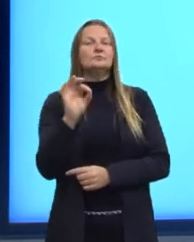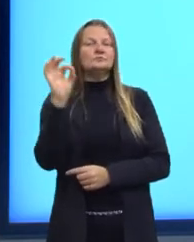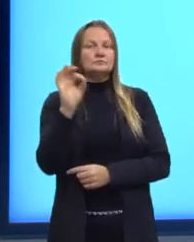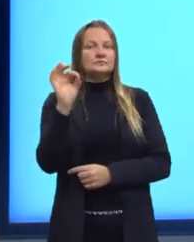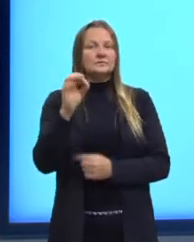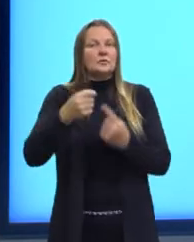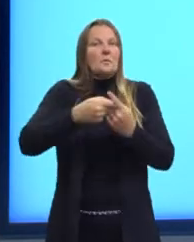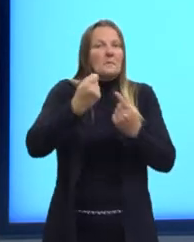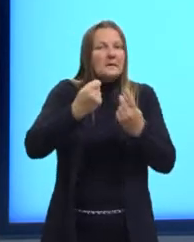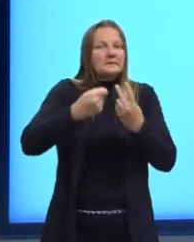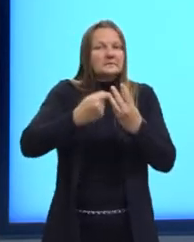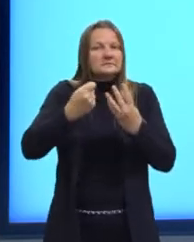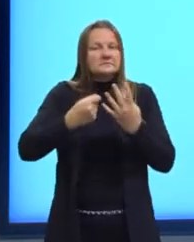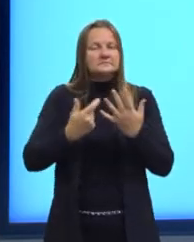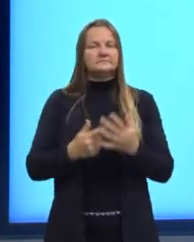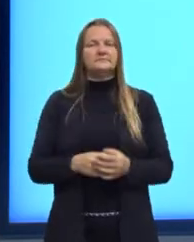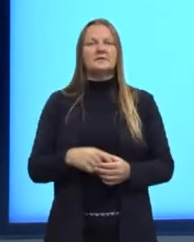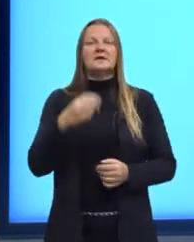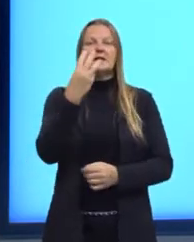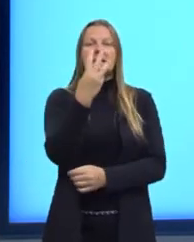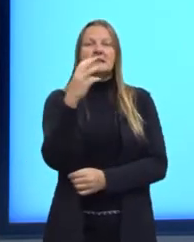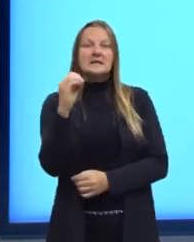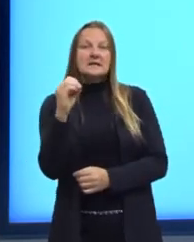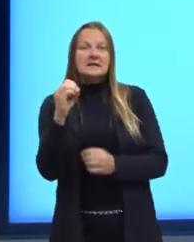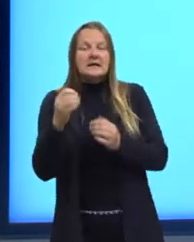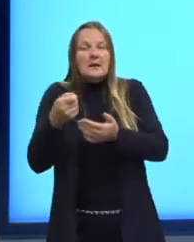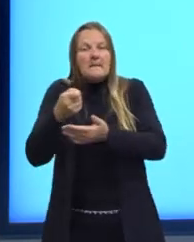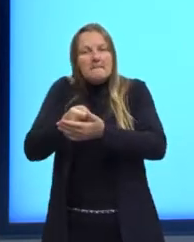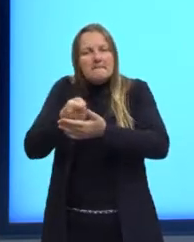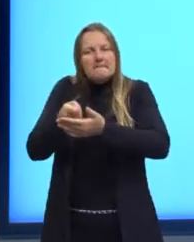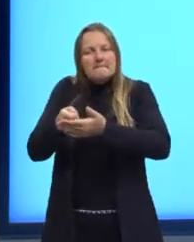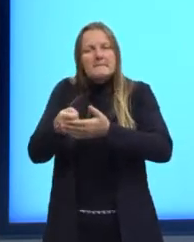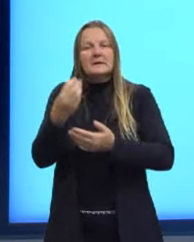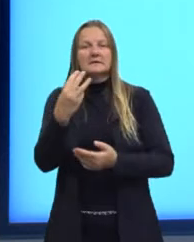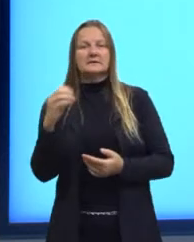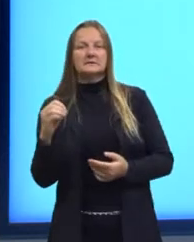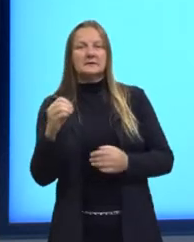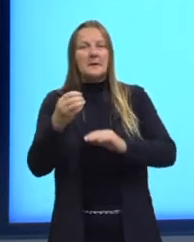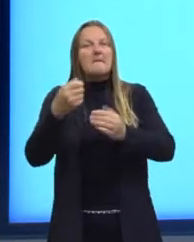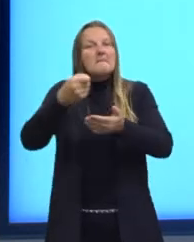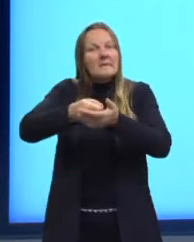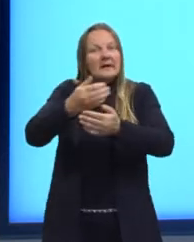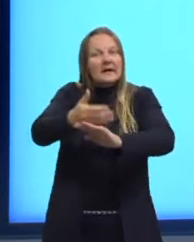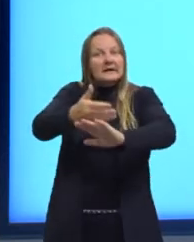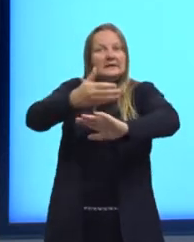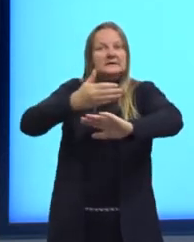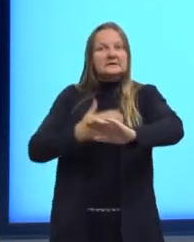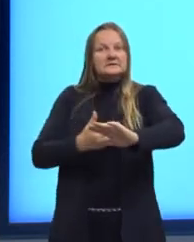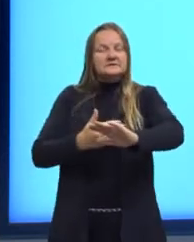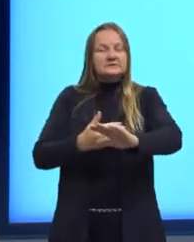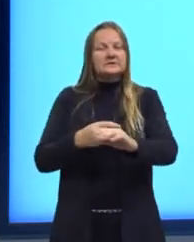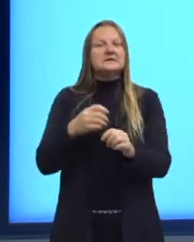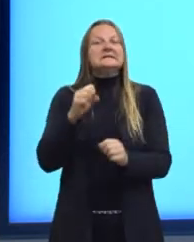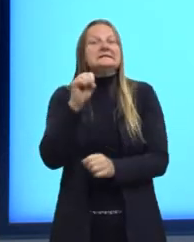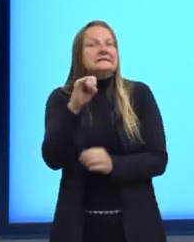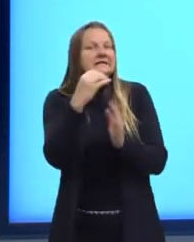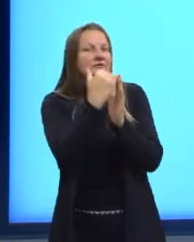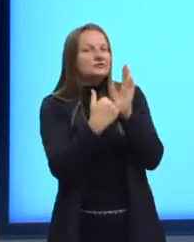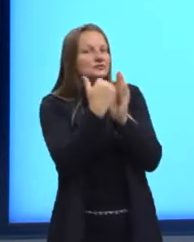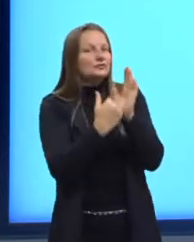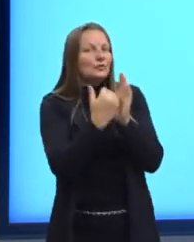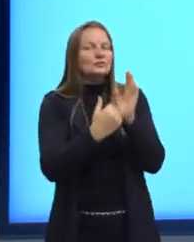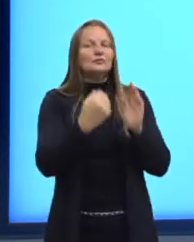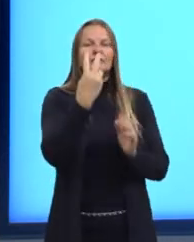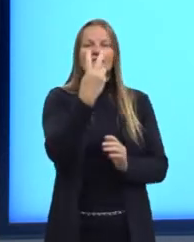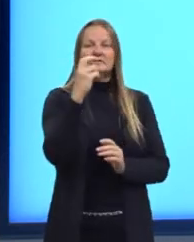ao mês a 31 parcela vai ser paga antecipadamente desde que o desconto ele Seja